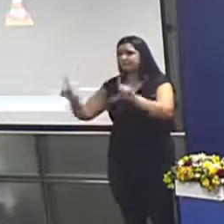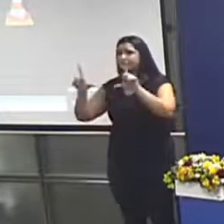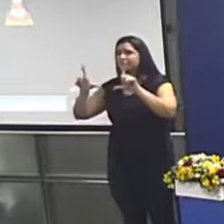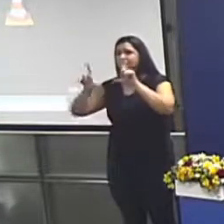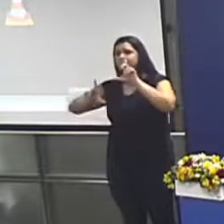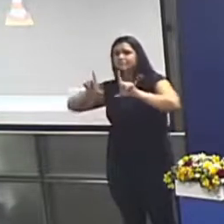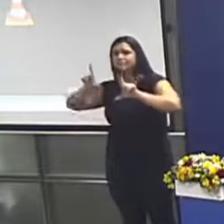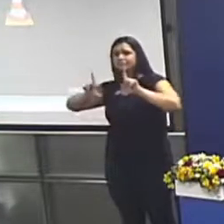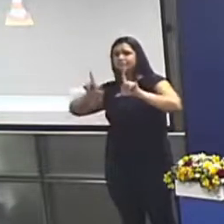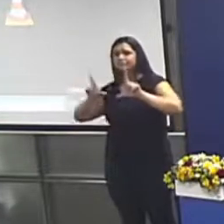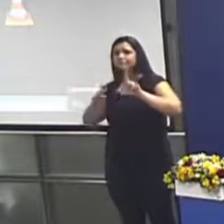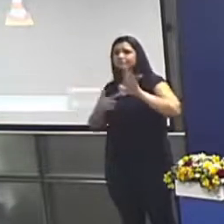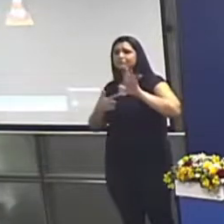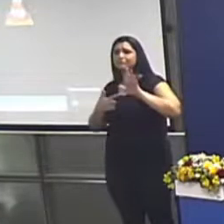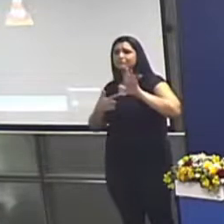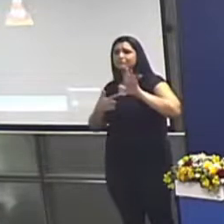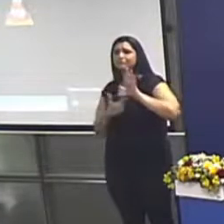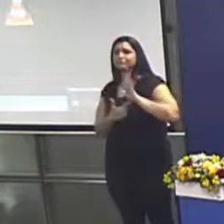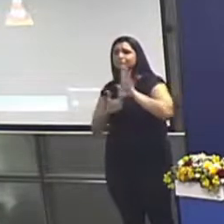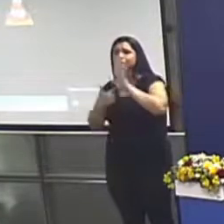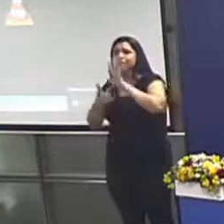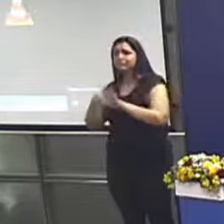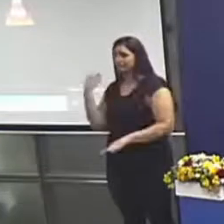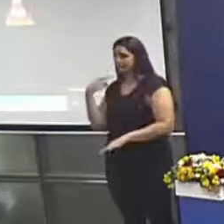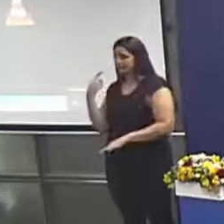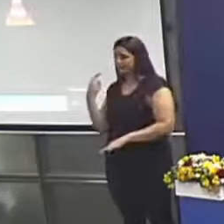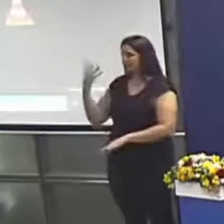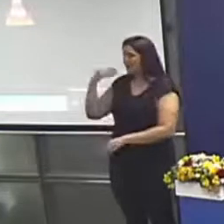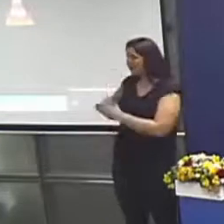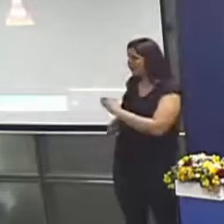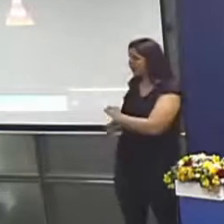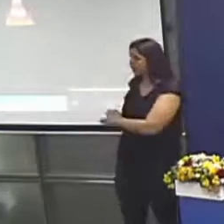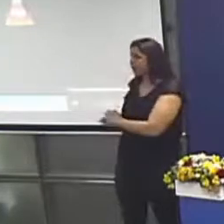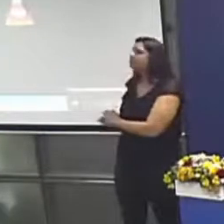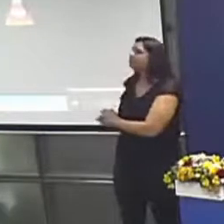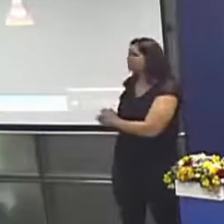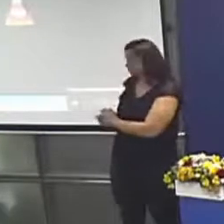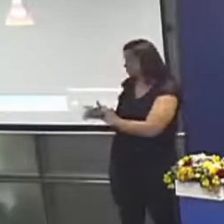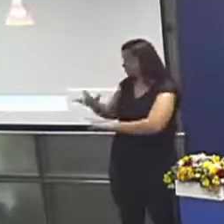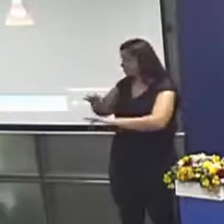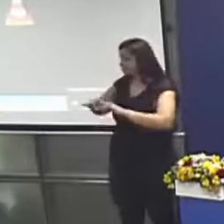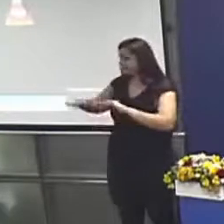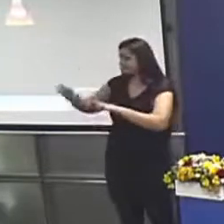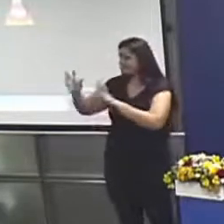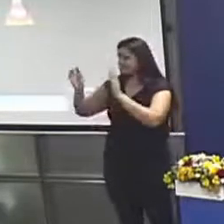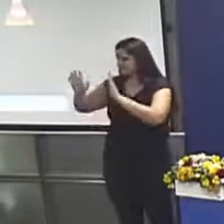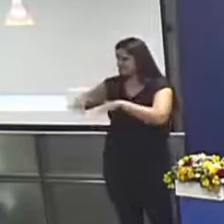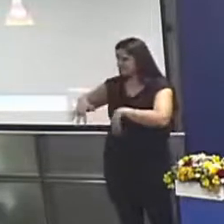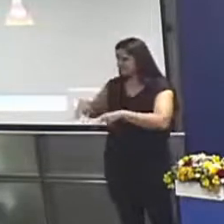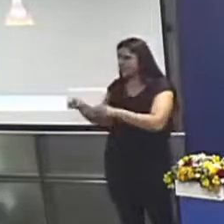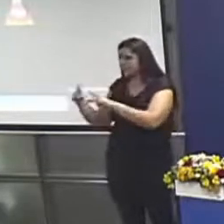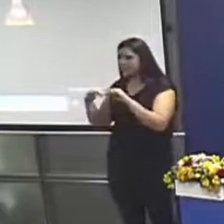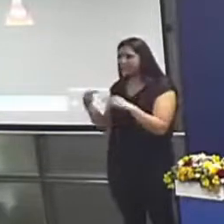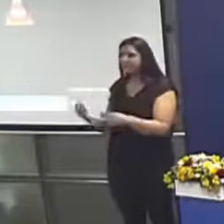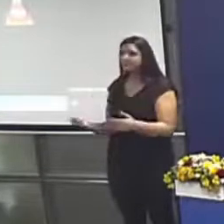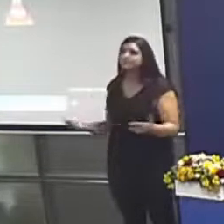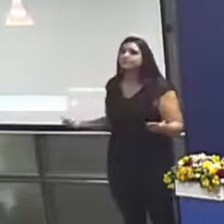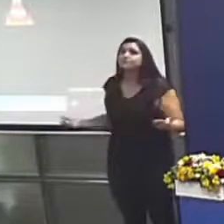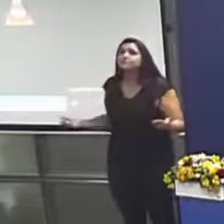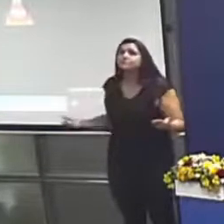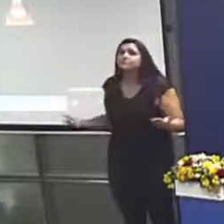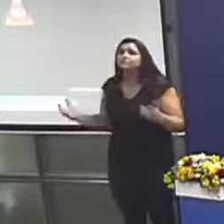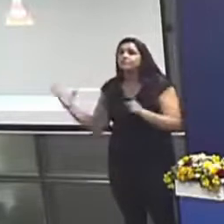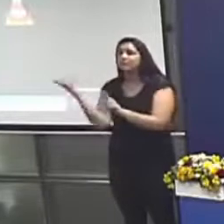na televisão. O deputado comprado, Estado sucateado, manipulado, fadado ao lado do mercado. Cadê a